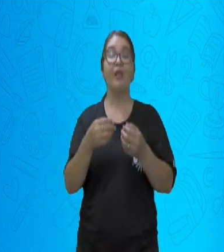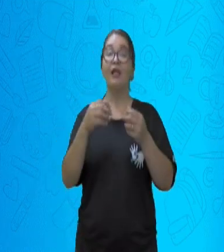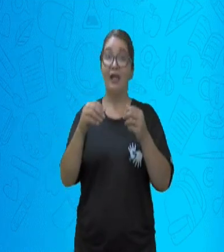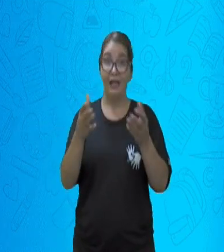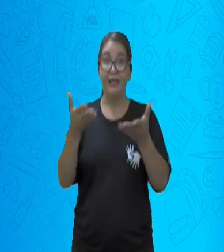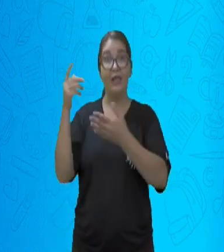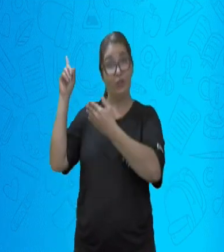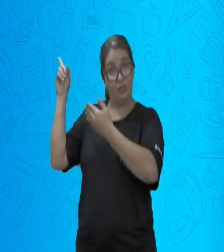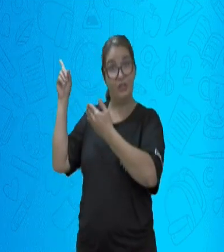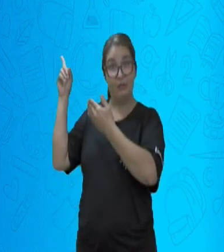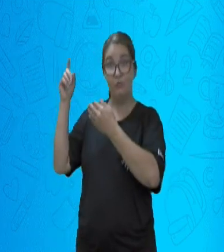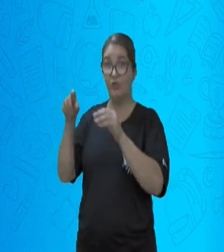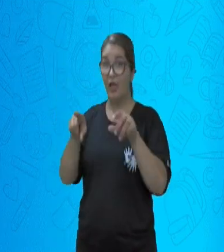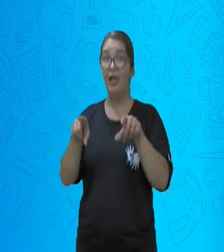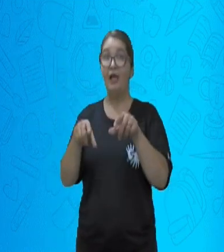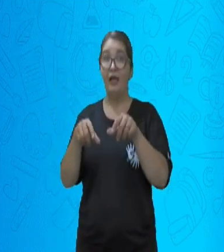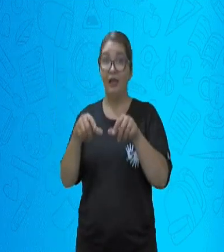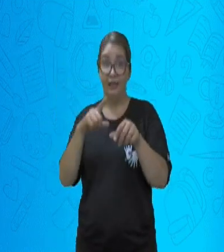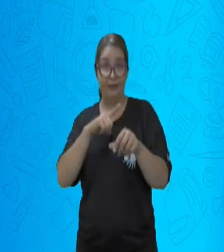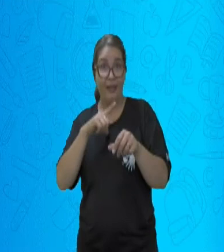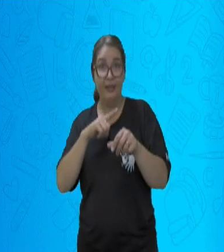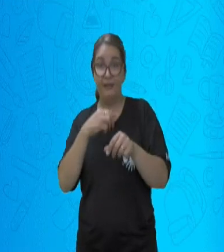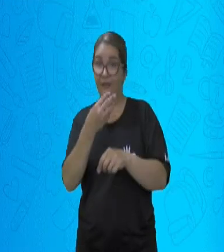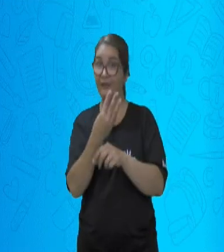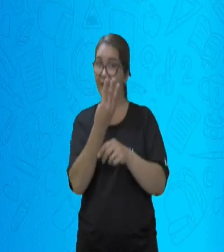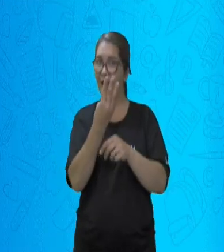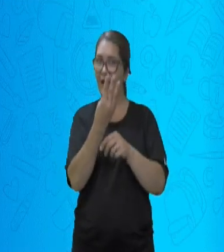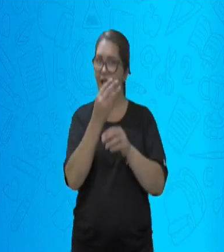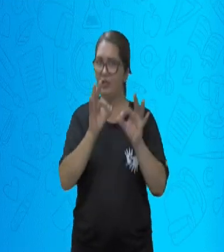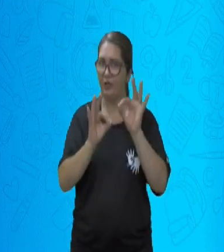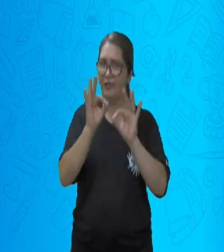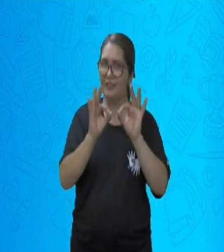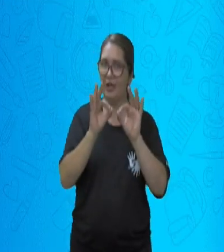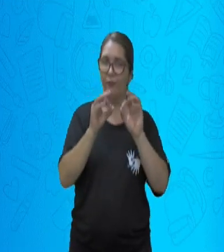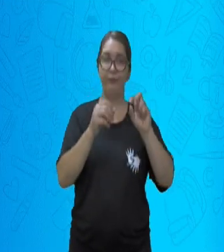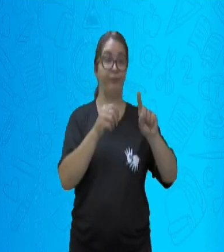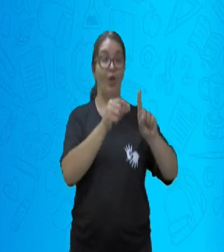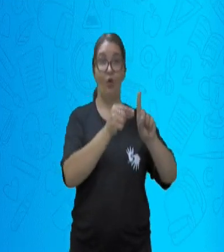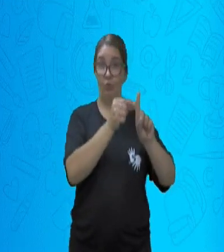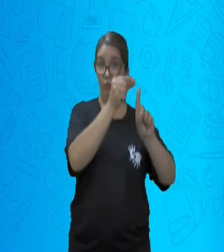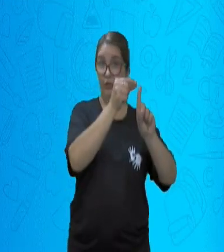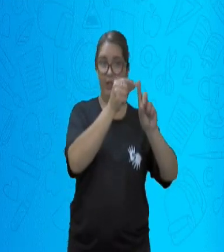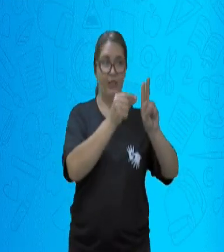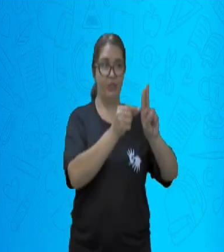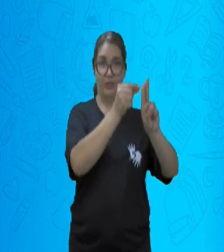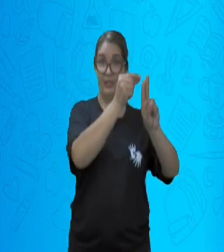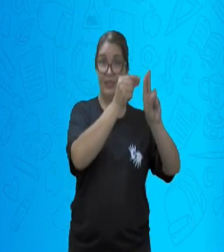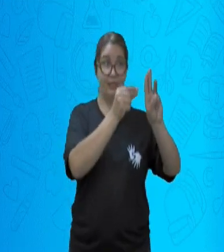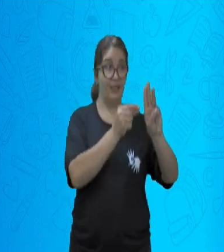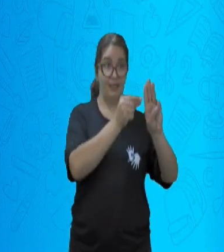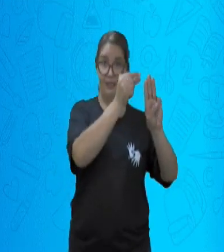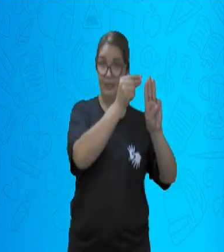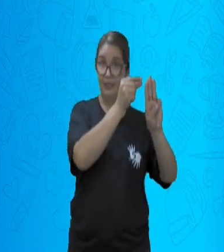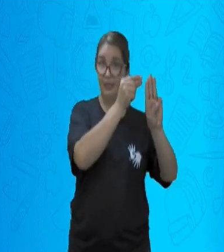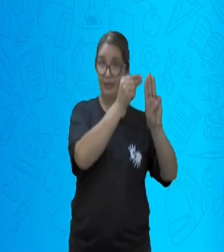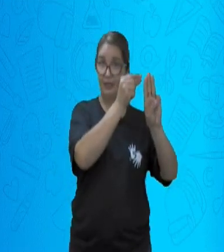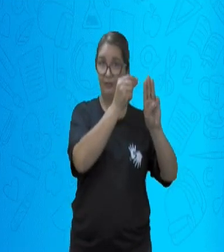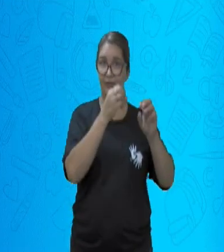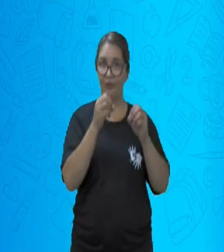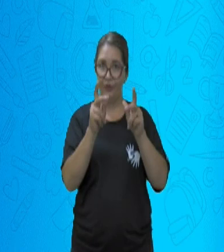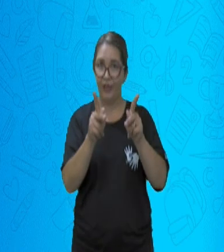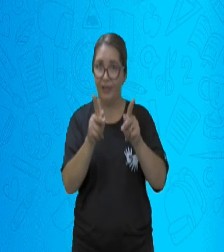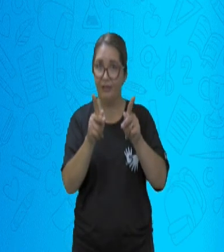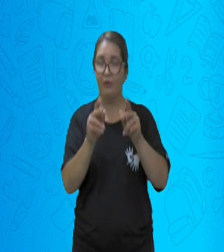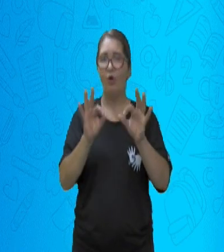Unidades, dezenas e centenas. A gente precisa posicionar corretamente para não errar a nossa operação. Vamos ver